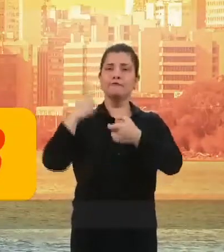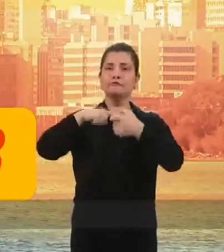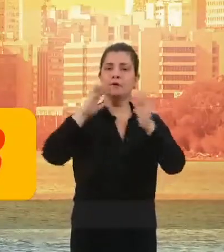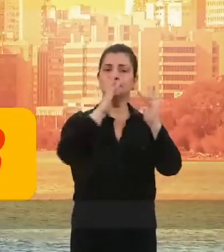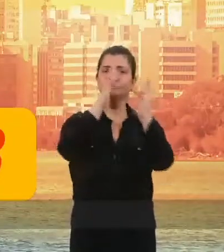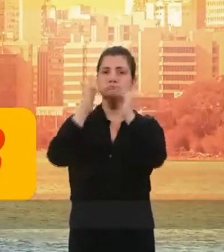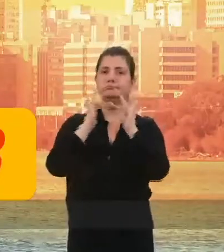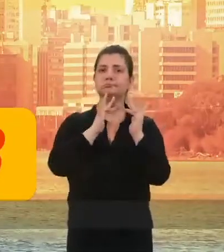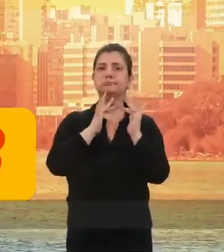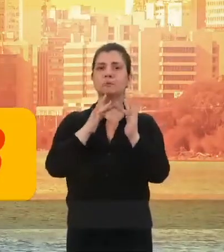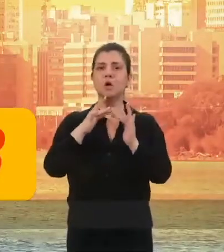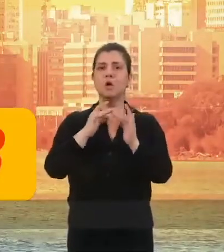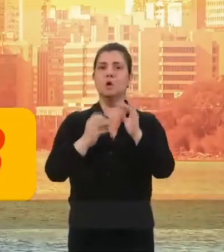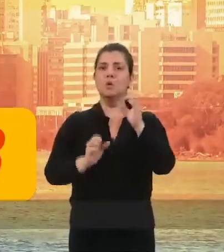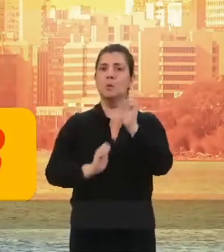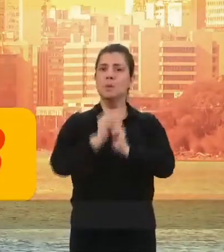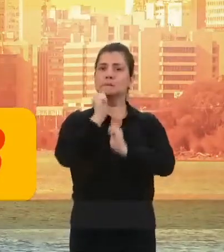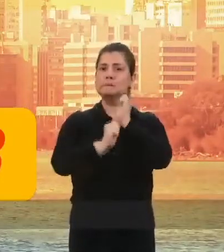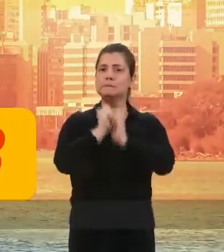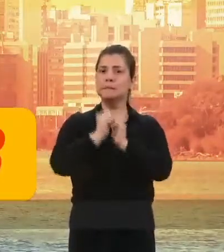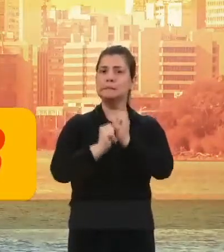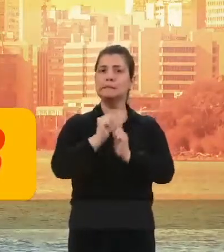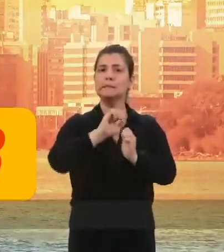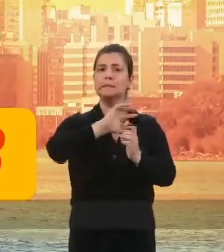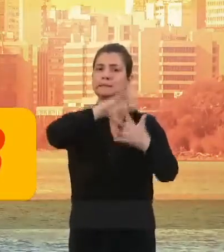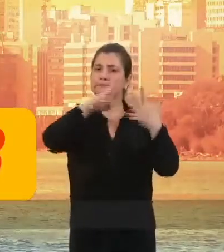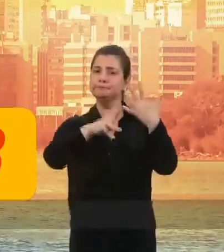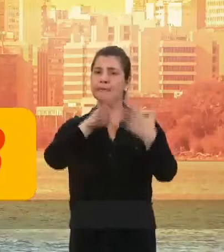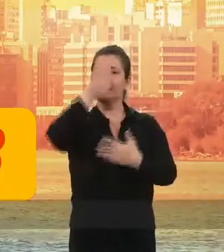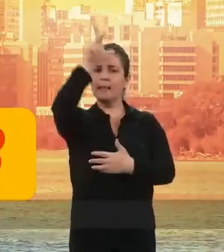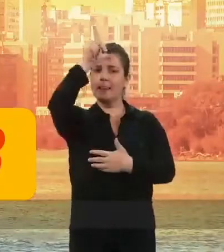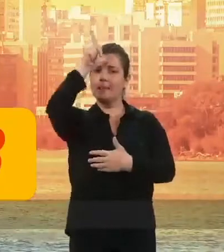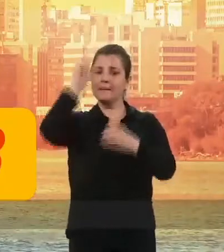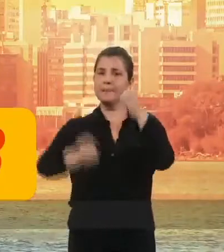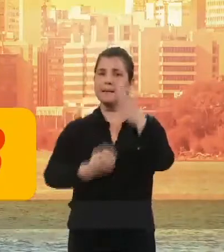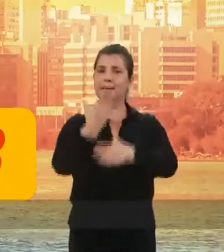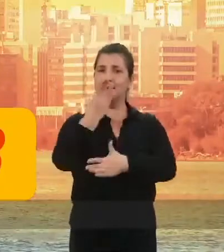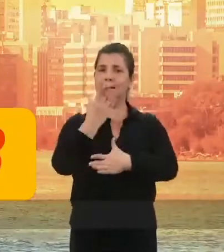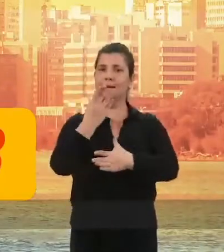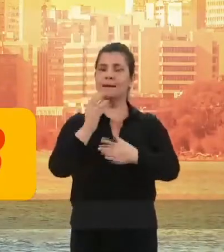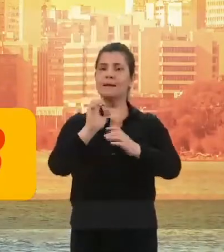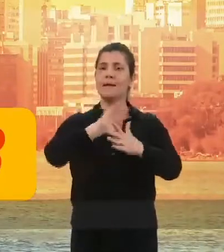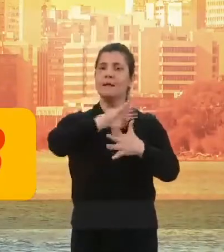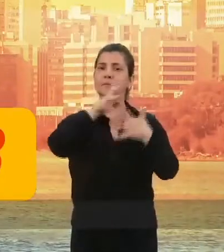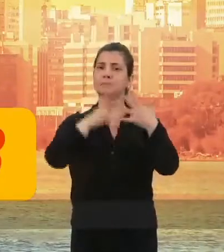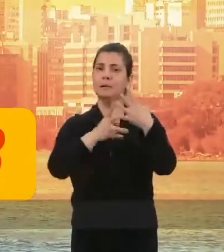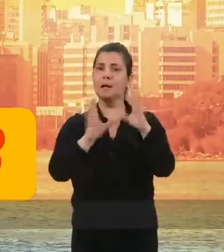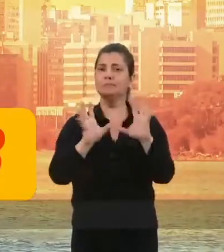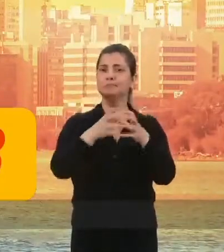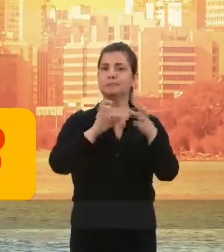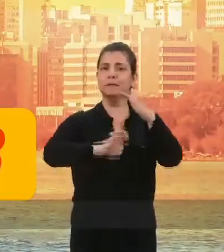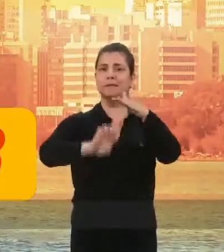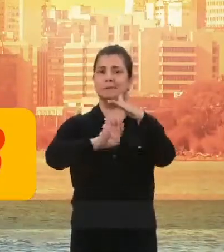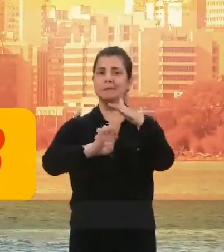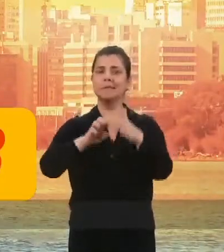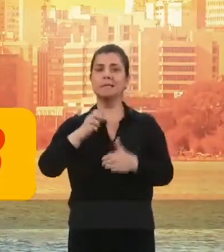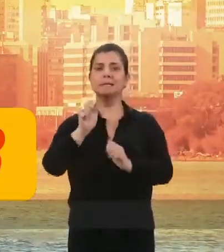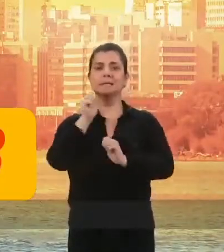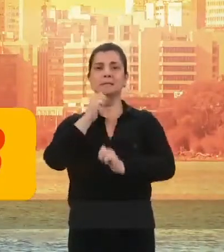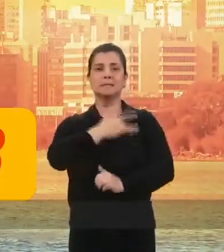vou voltar a contatar com o Medical Valley da Alemanha para criarmos aqui um cluster industrial da